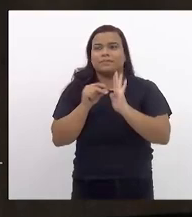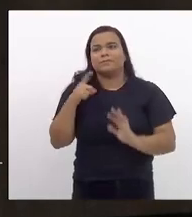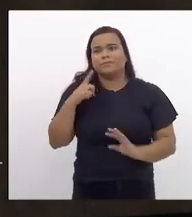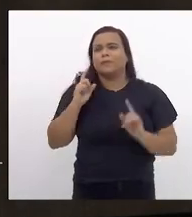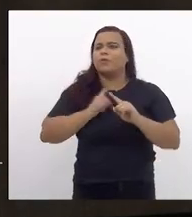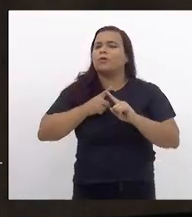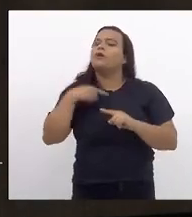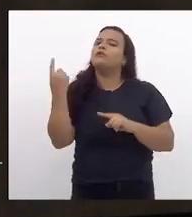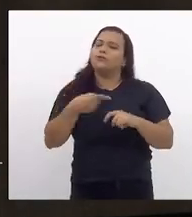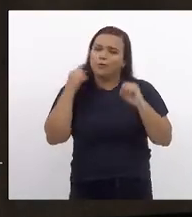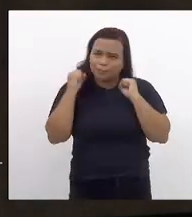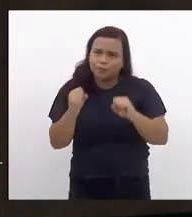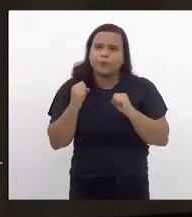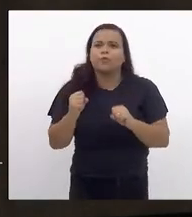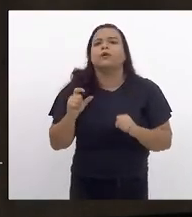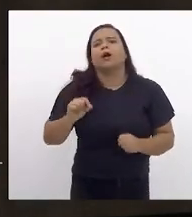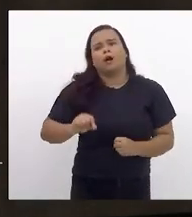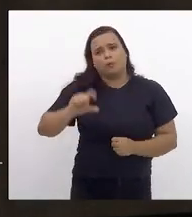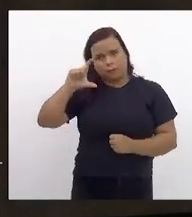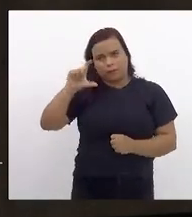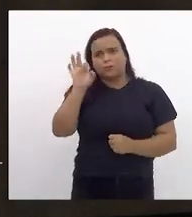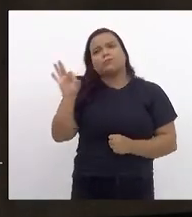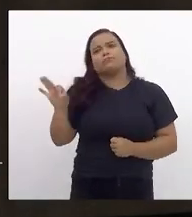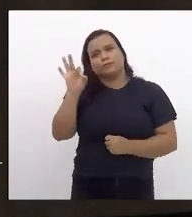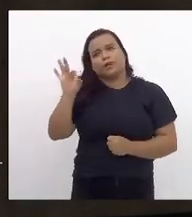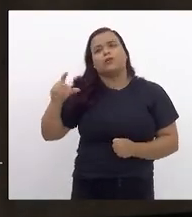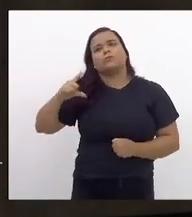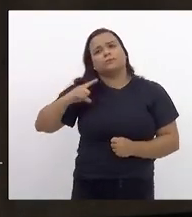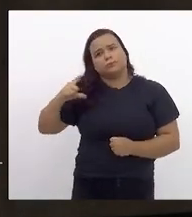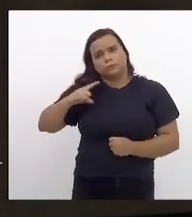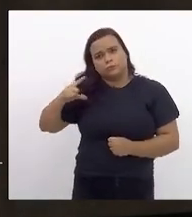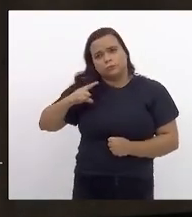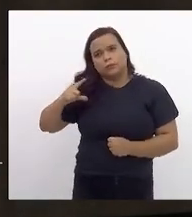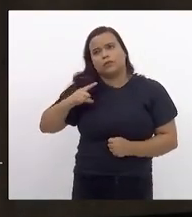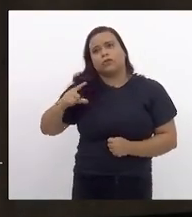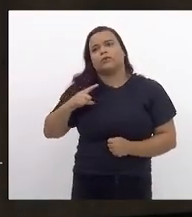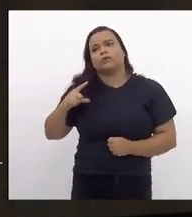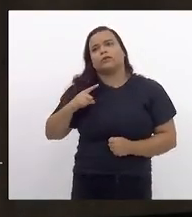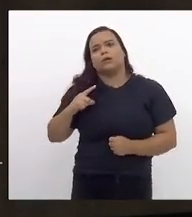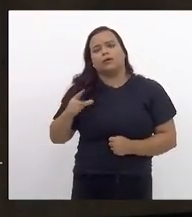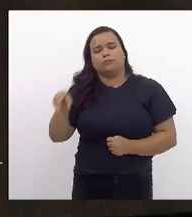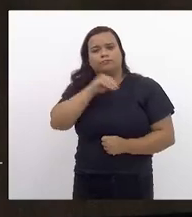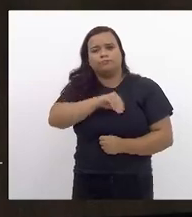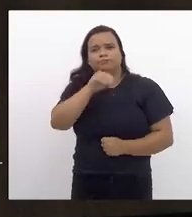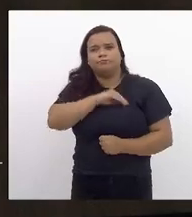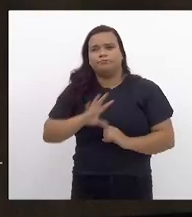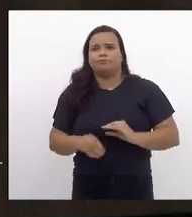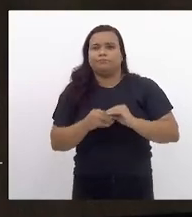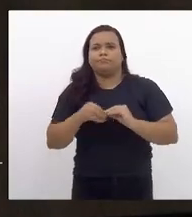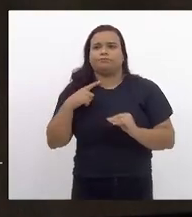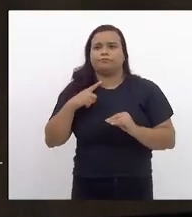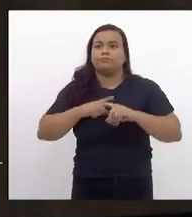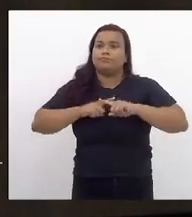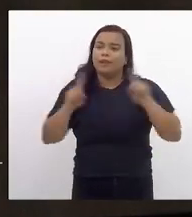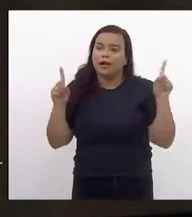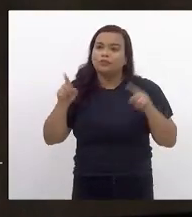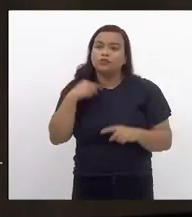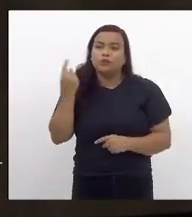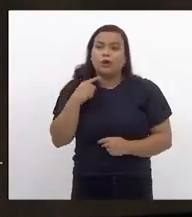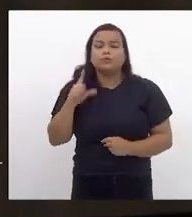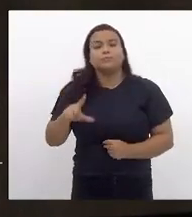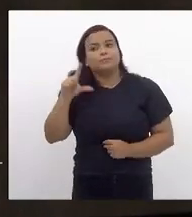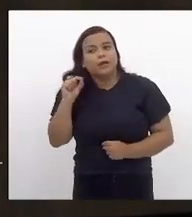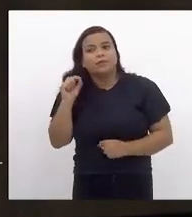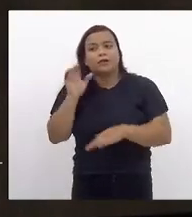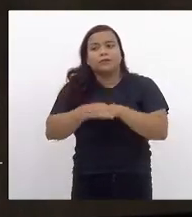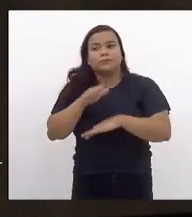poderíamos aumentar o percentual das gratificações. Mas é sempre preferível